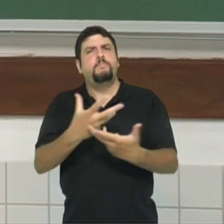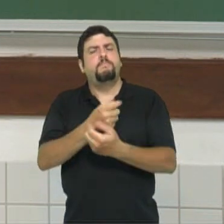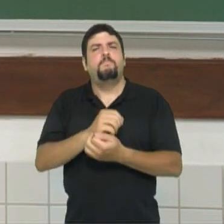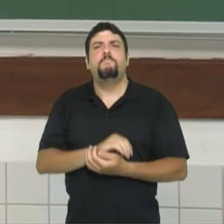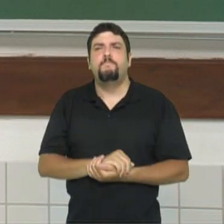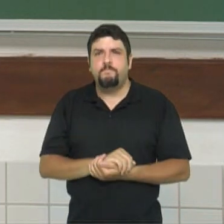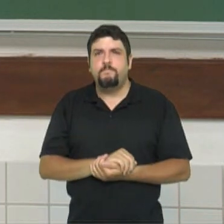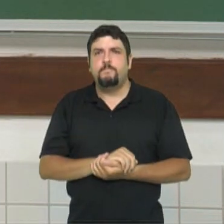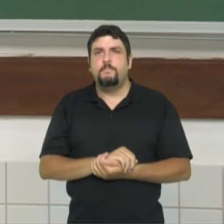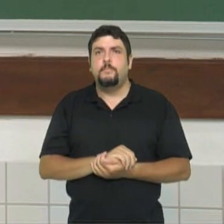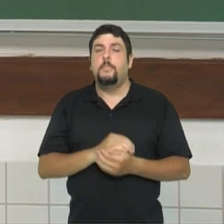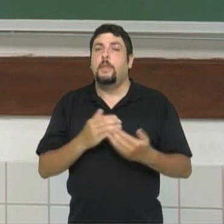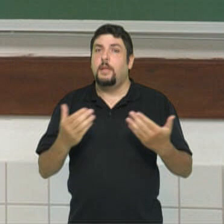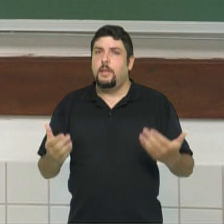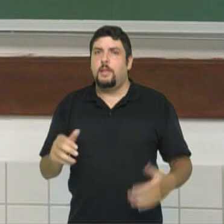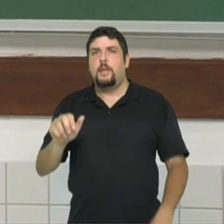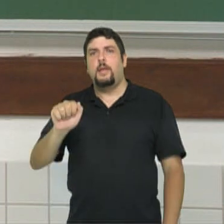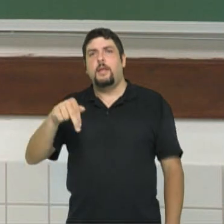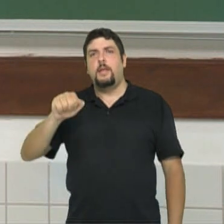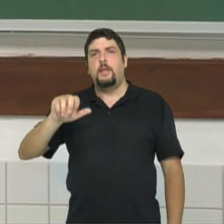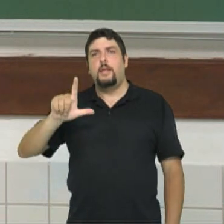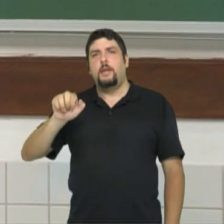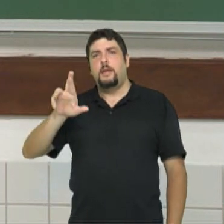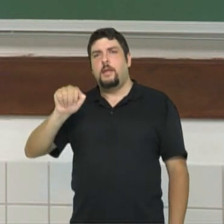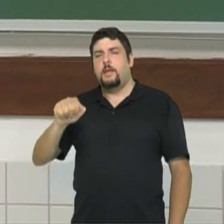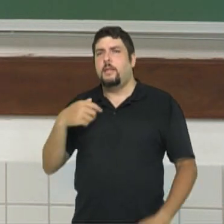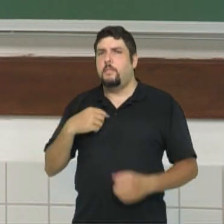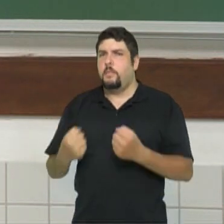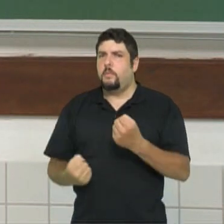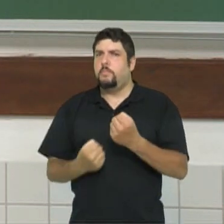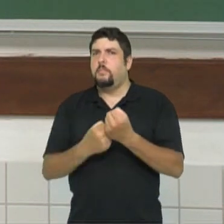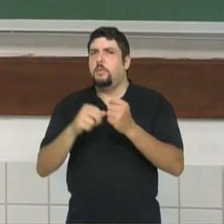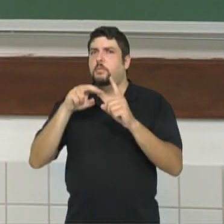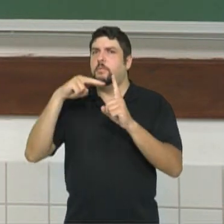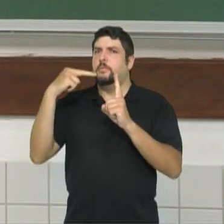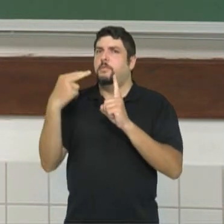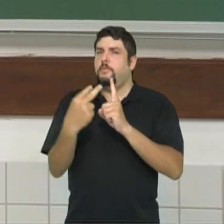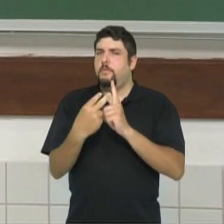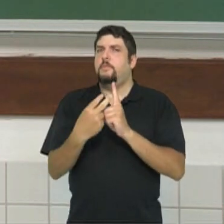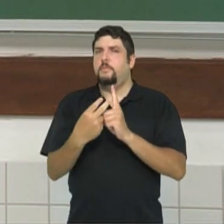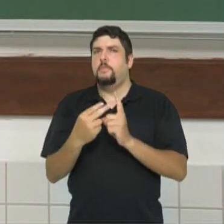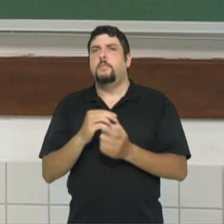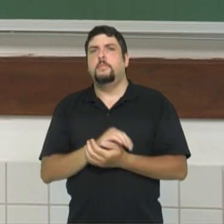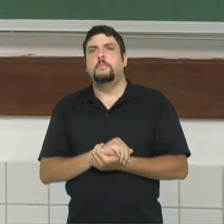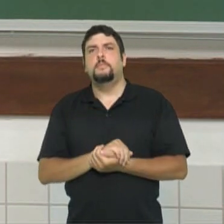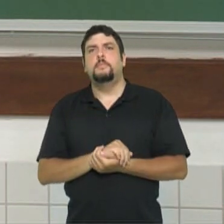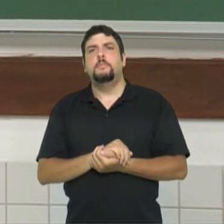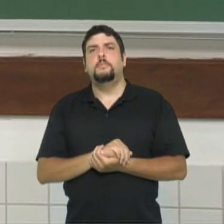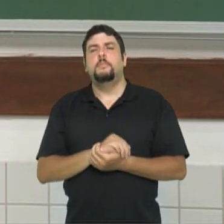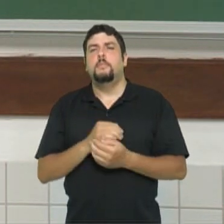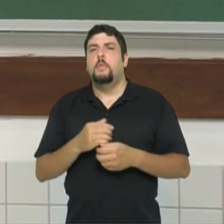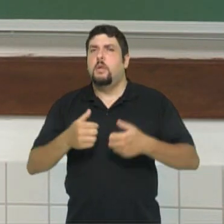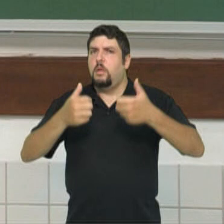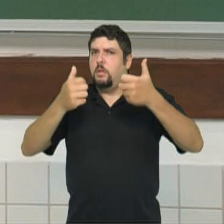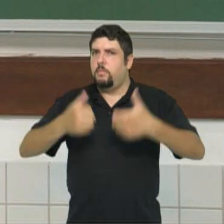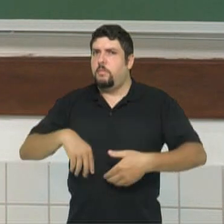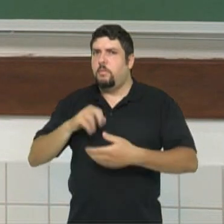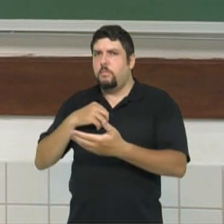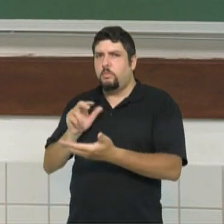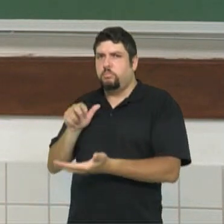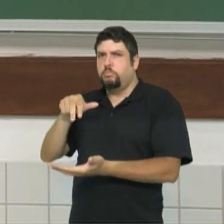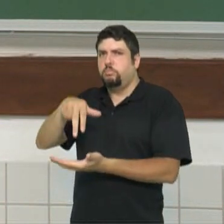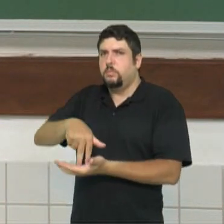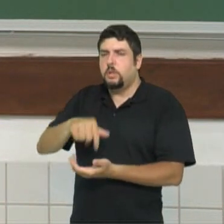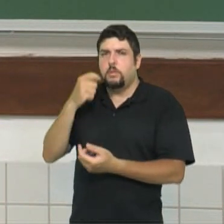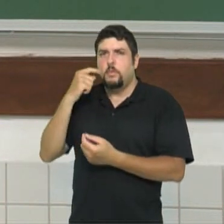né? Então, Ana Clara defendeu o ponto de vista dela aqui no final, disse para que veio, né?